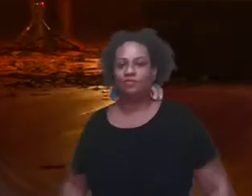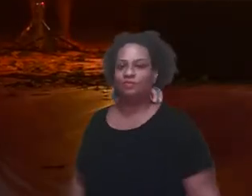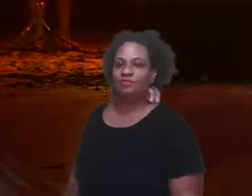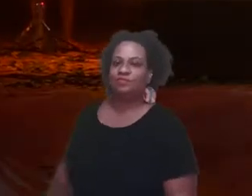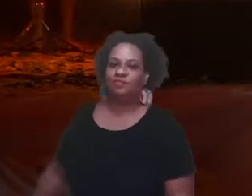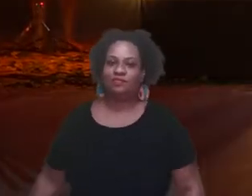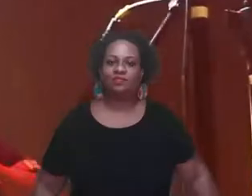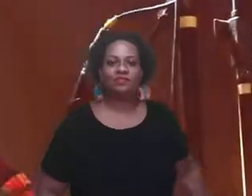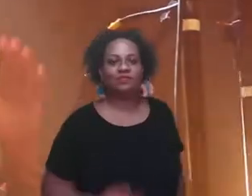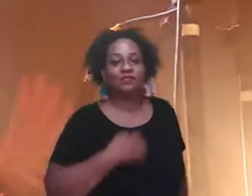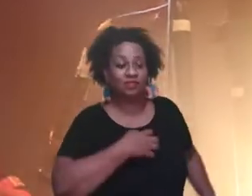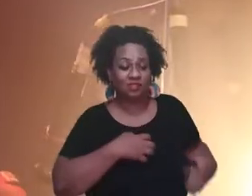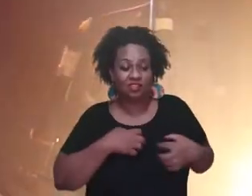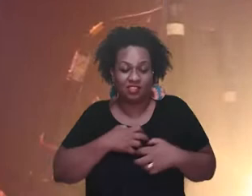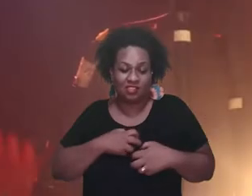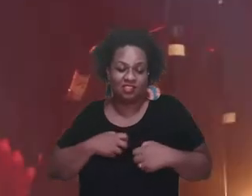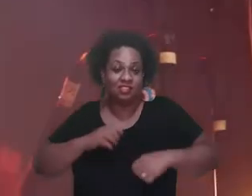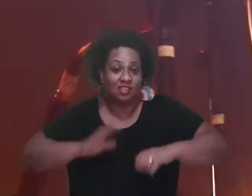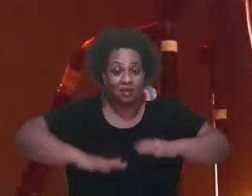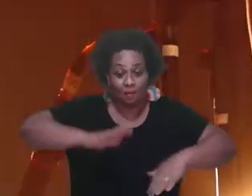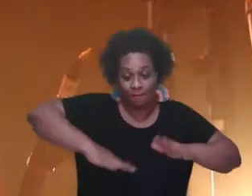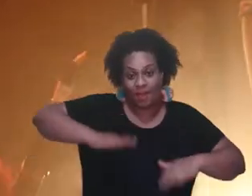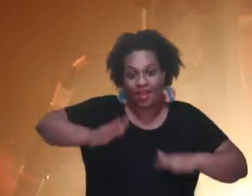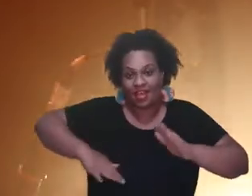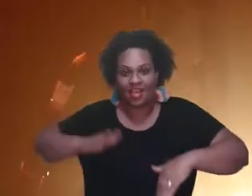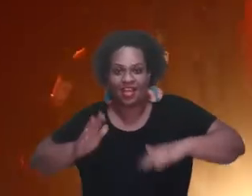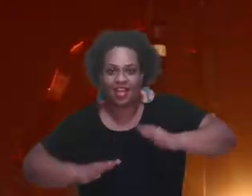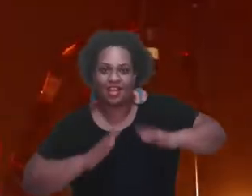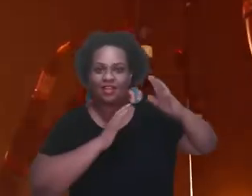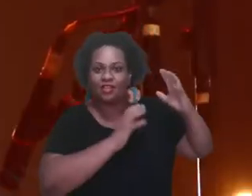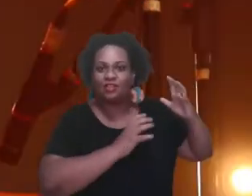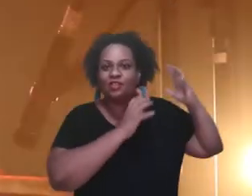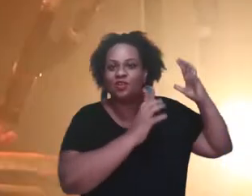a todas as vacas do Batuque do corpo e